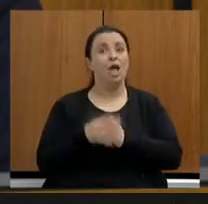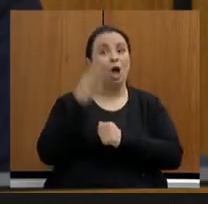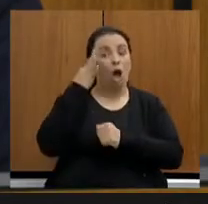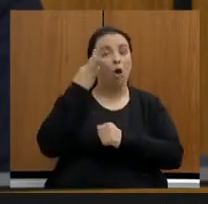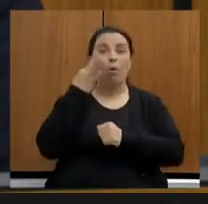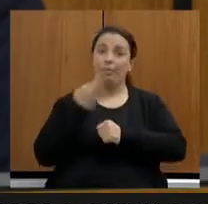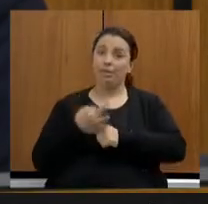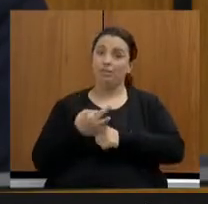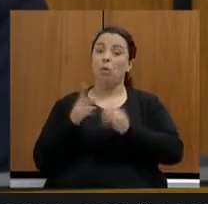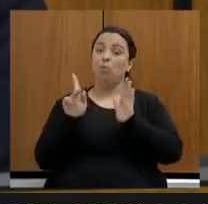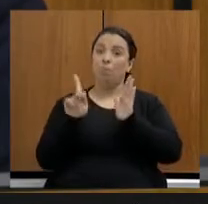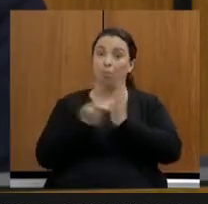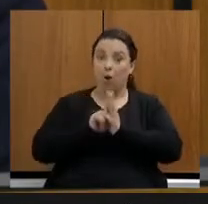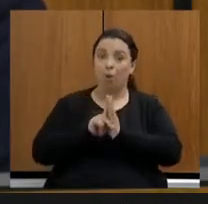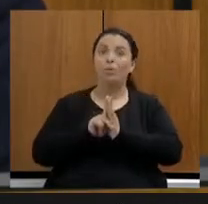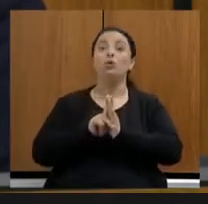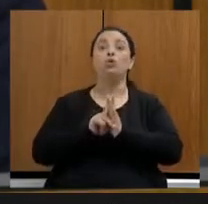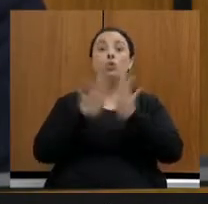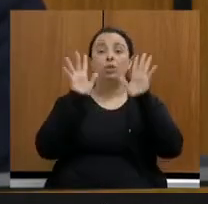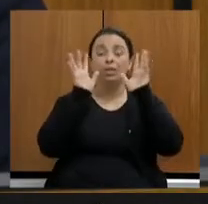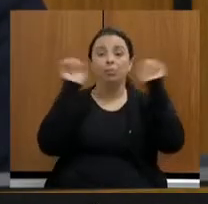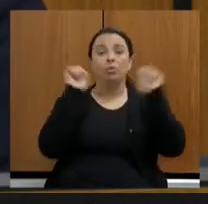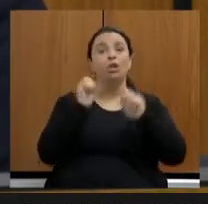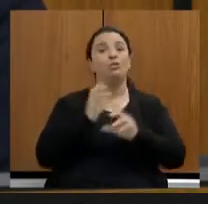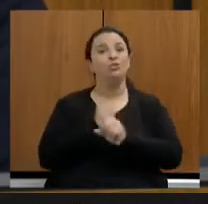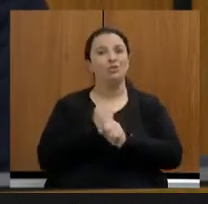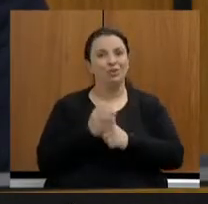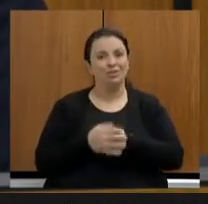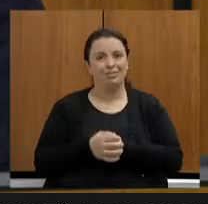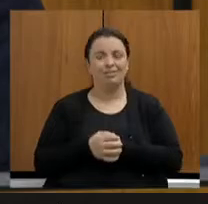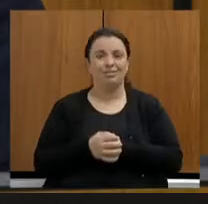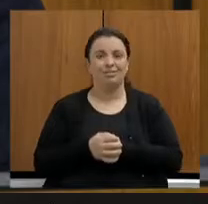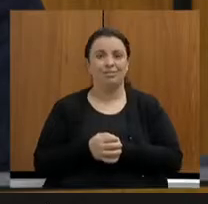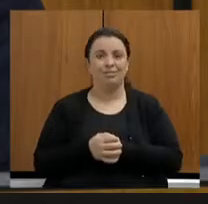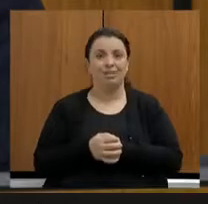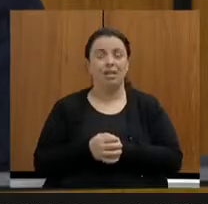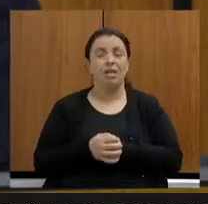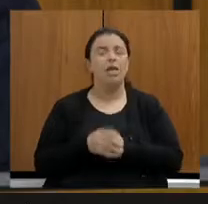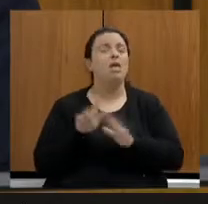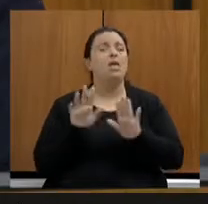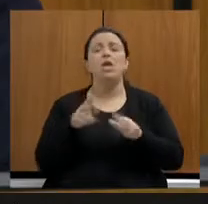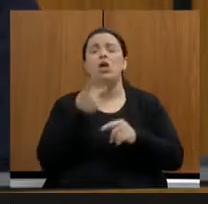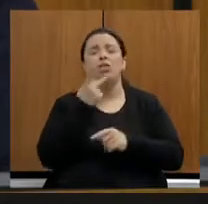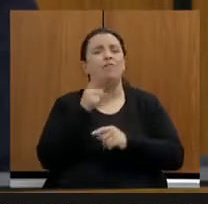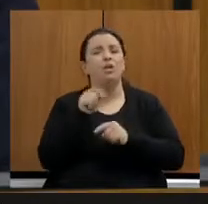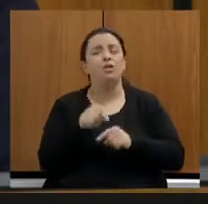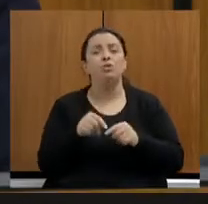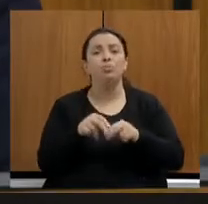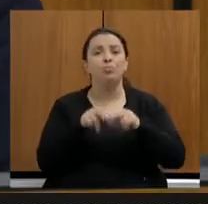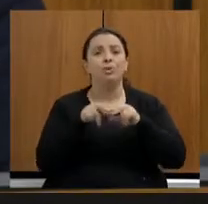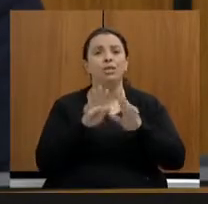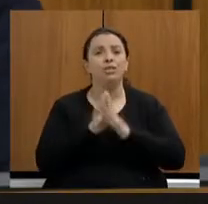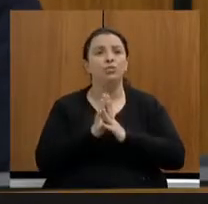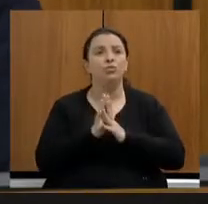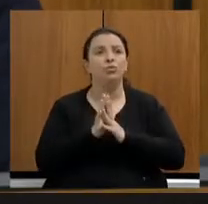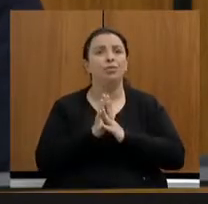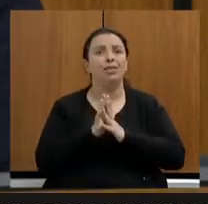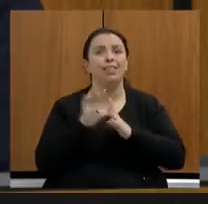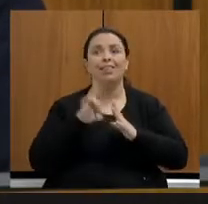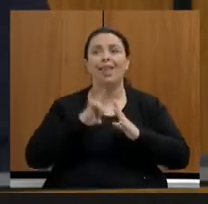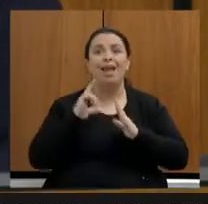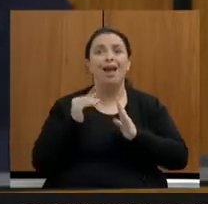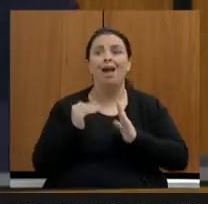que a o carro da história passa na sua frente e passa na frente do Governador